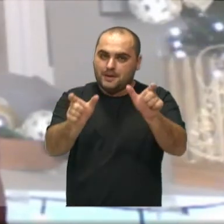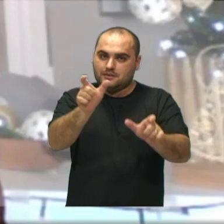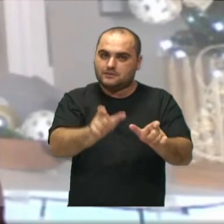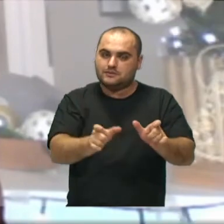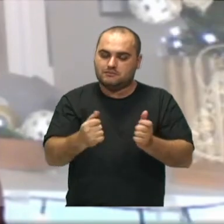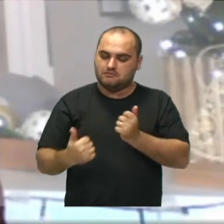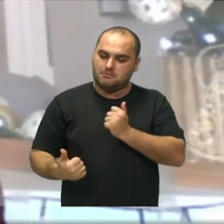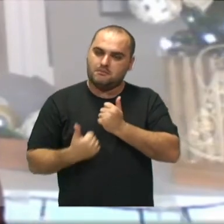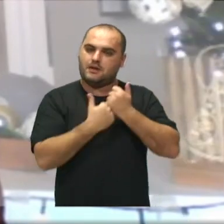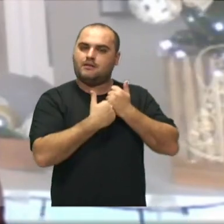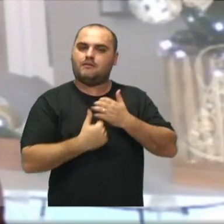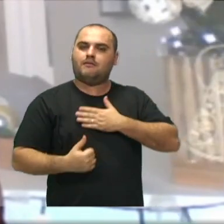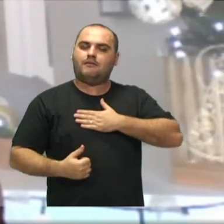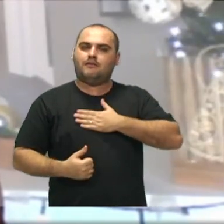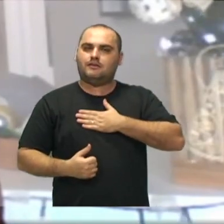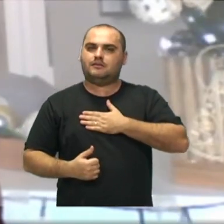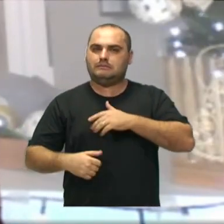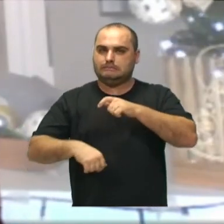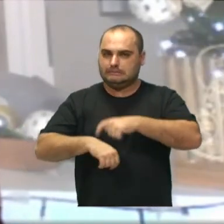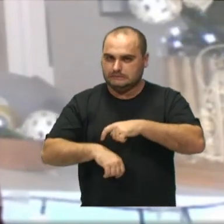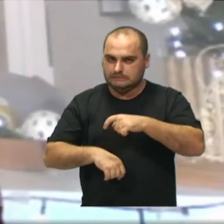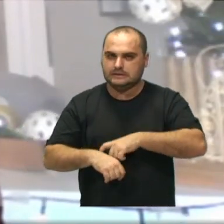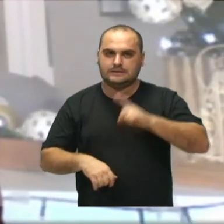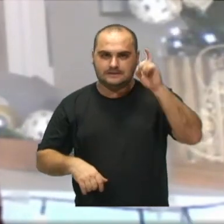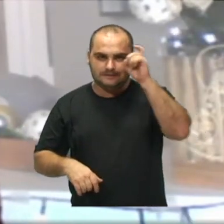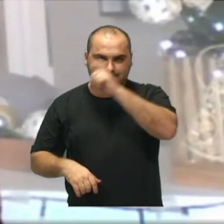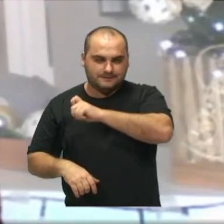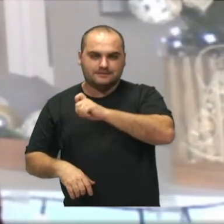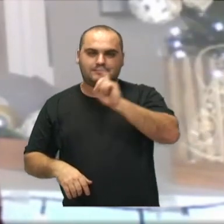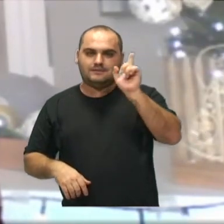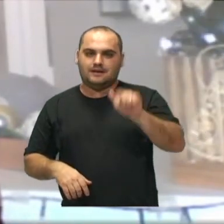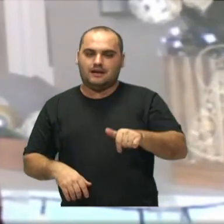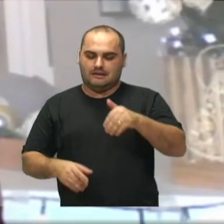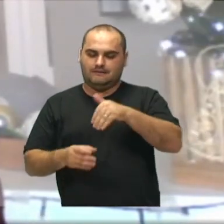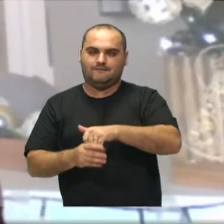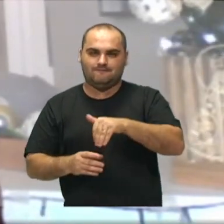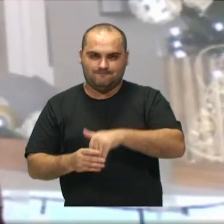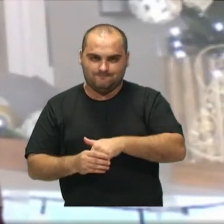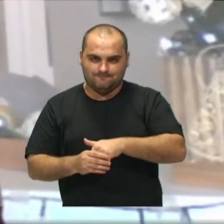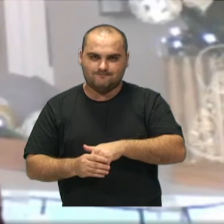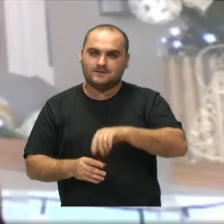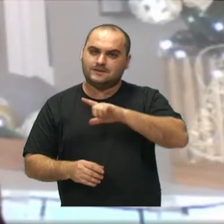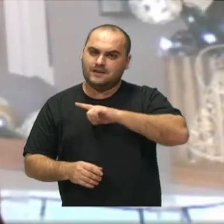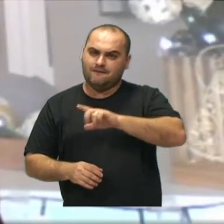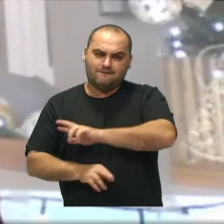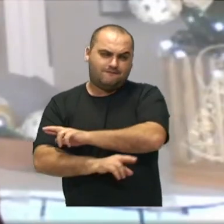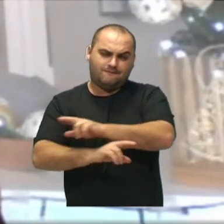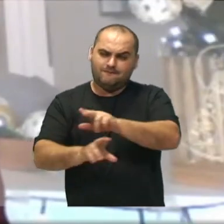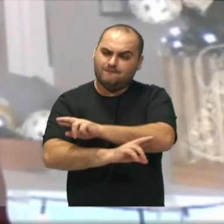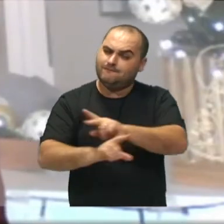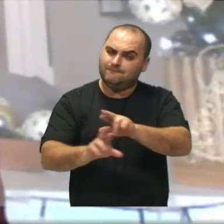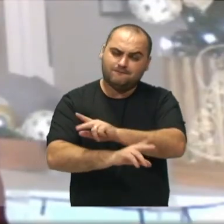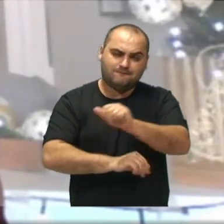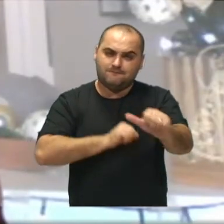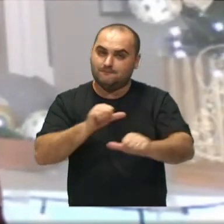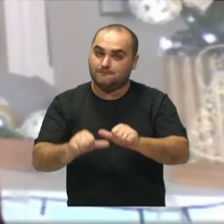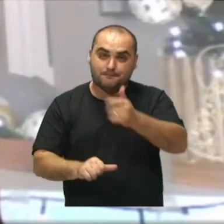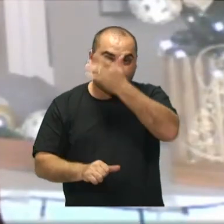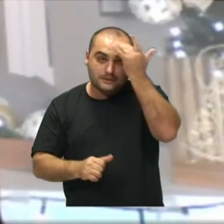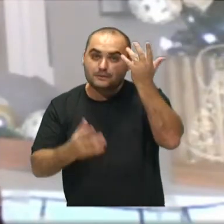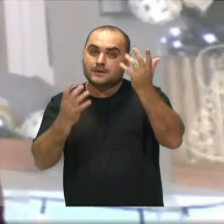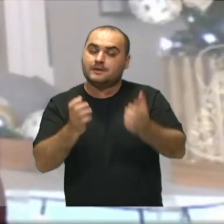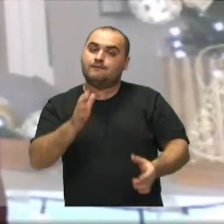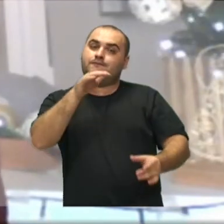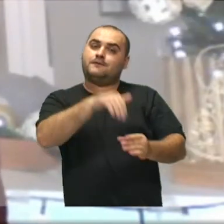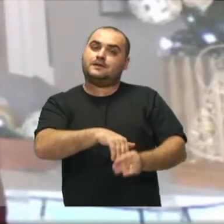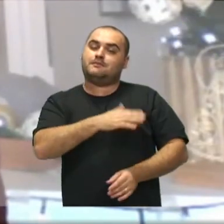me apoiaram nesse momento tão difícil para mim, que foi esse período eleitoral. Tiveram várias mudanças, pessoas que queriam ter votado em mim,